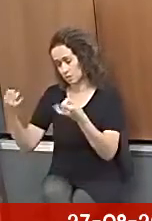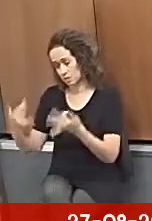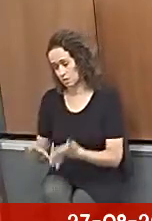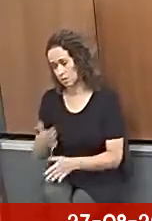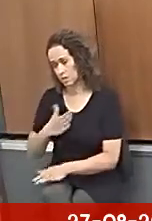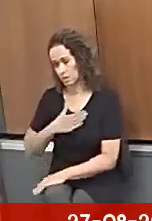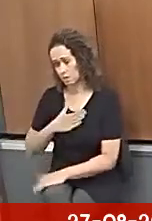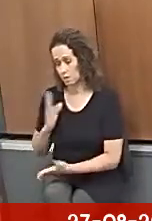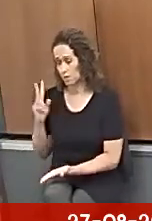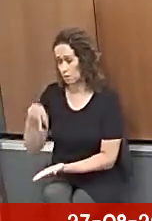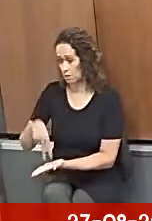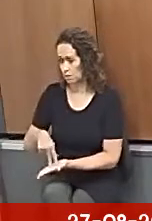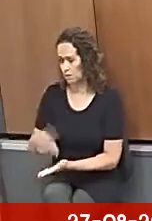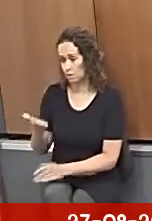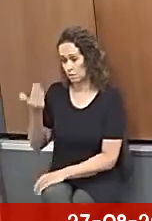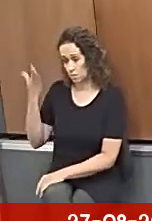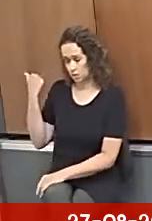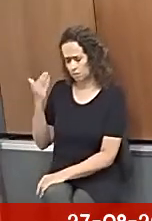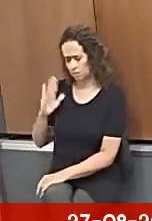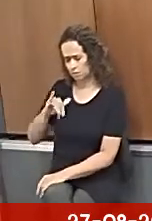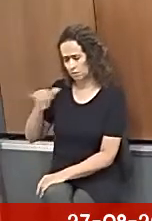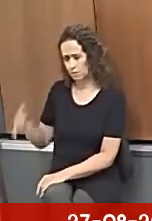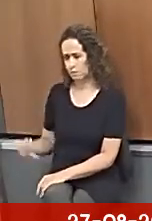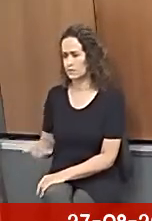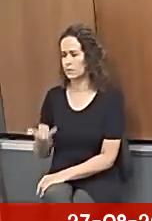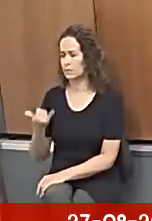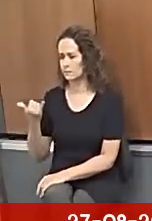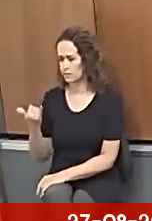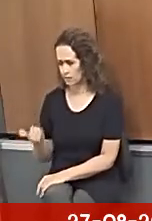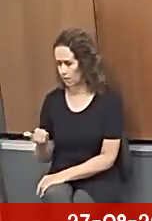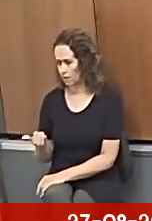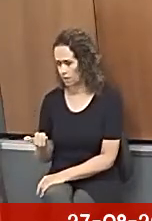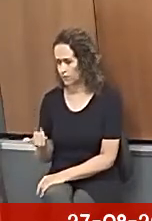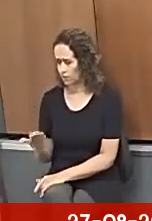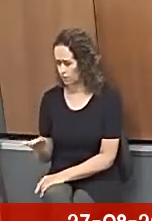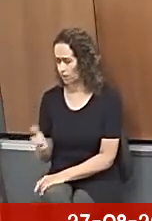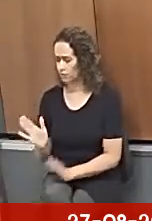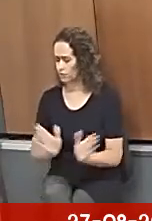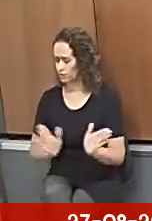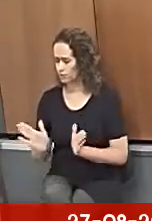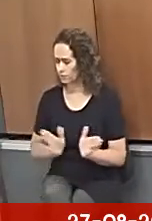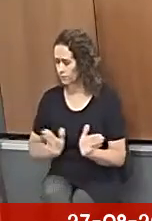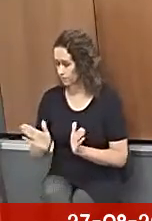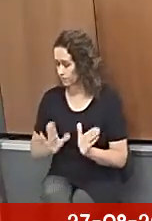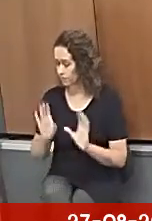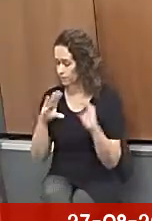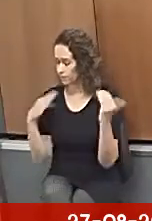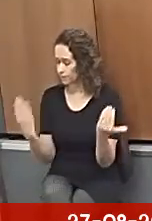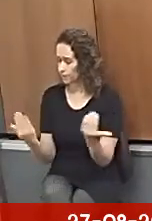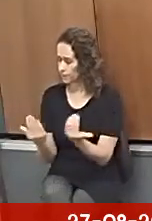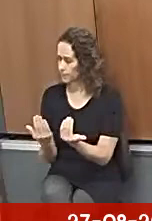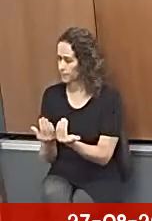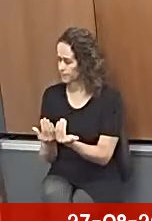aqui ano passado eu já tive a oportunidade de lidar com a questão da acessibilidade no âmbito do estádio do mineirão e volta de